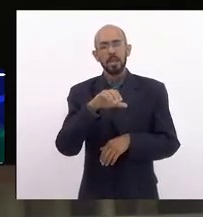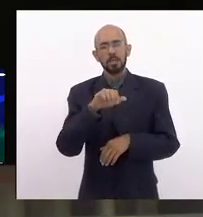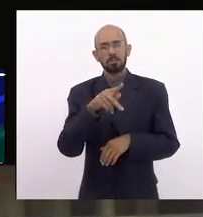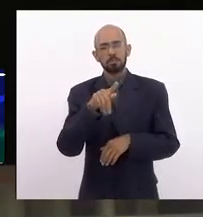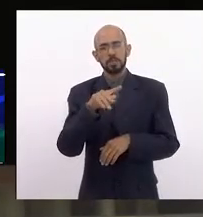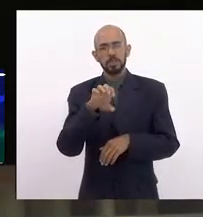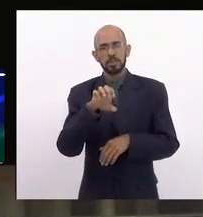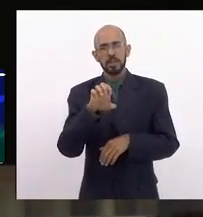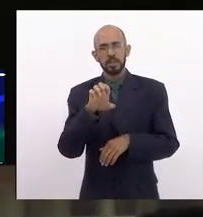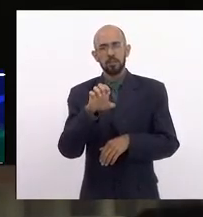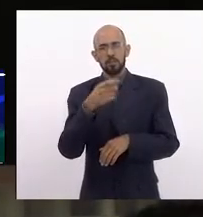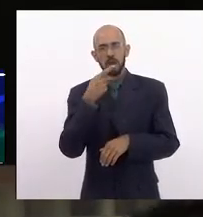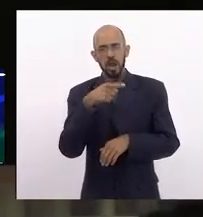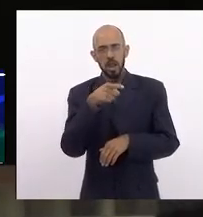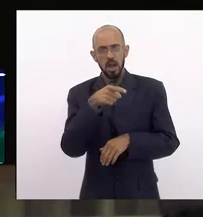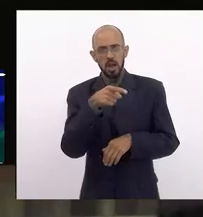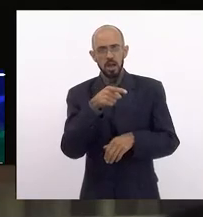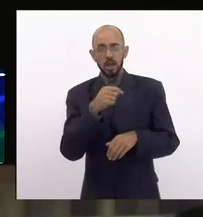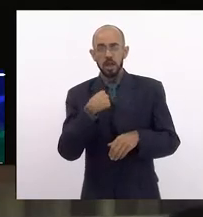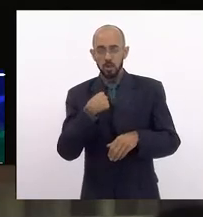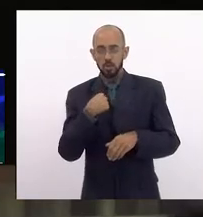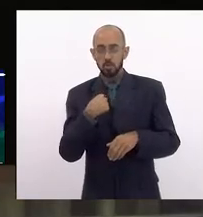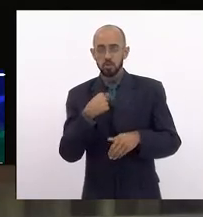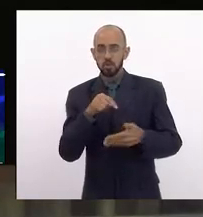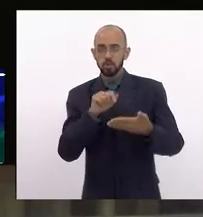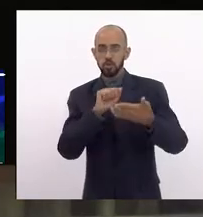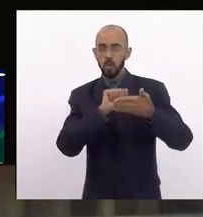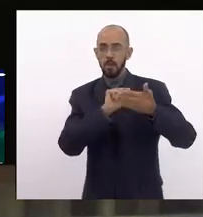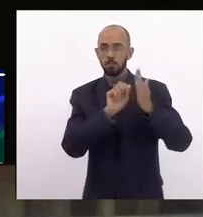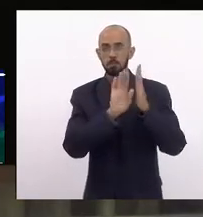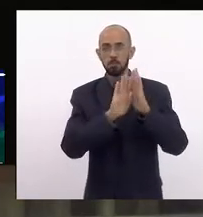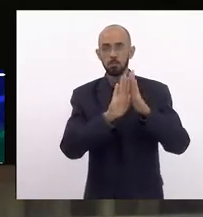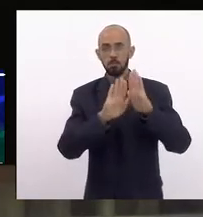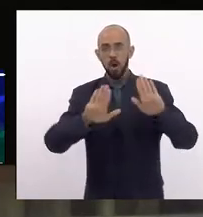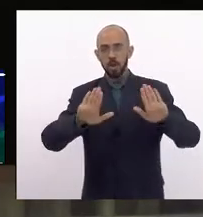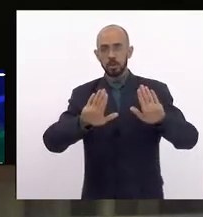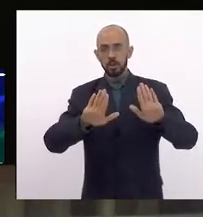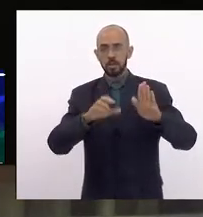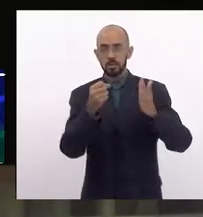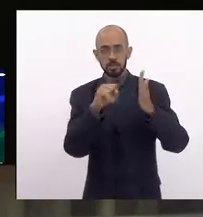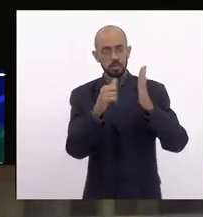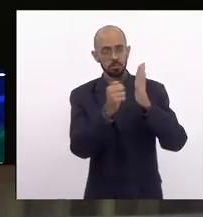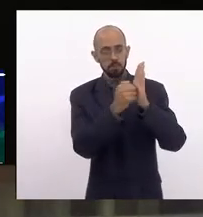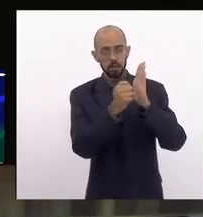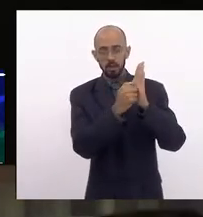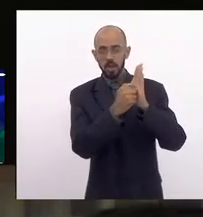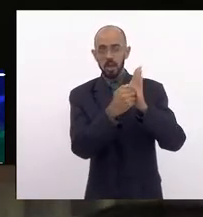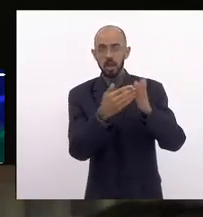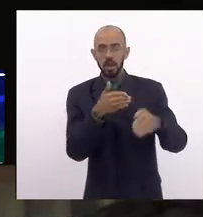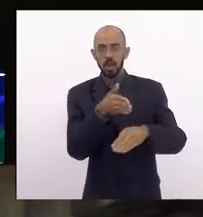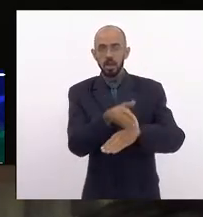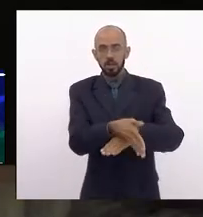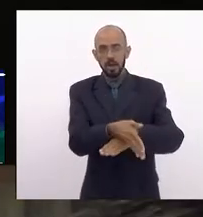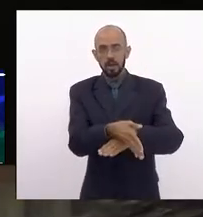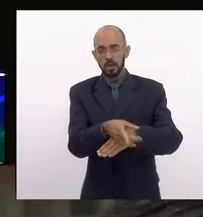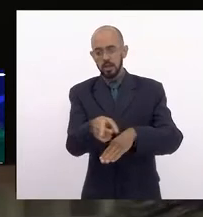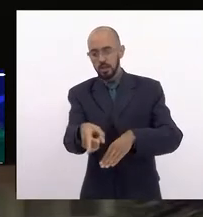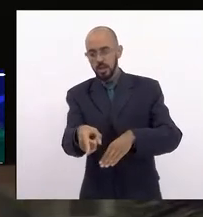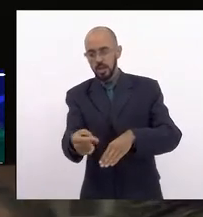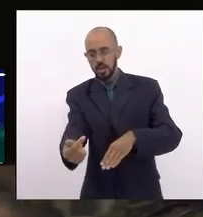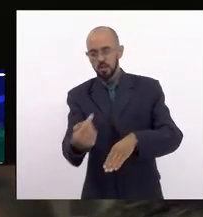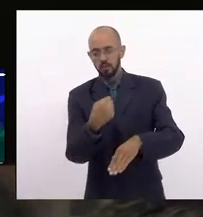se alguém ouvir a minha voz e abrir a porta entrarei e cearei com ele e ele comigo